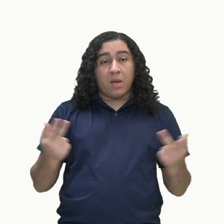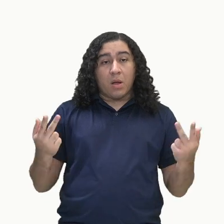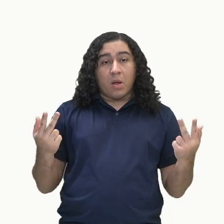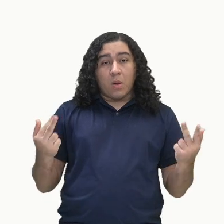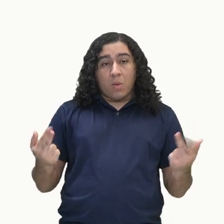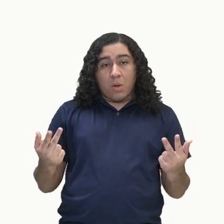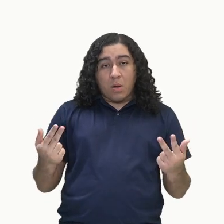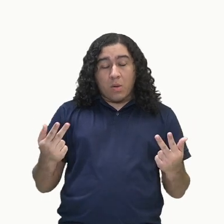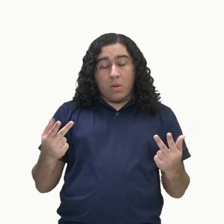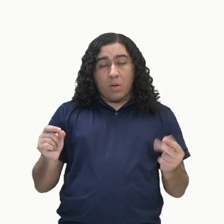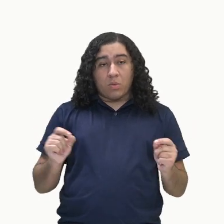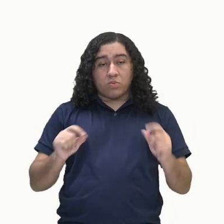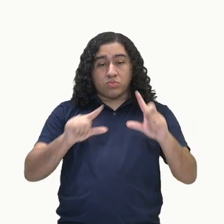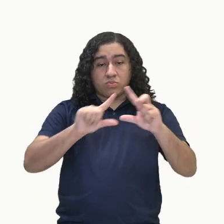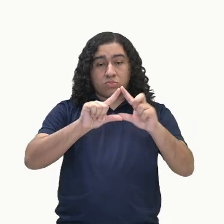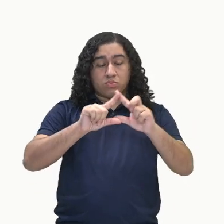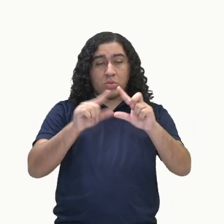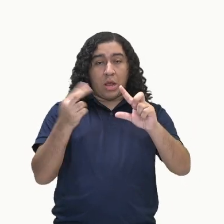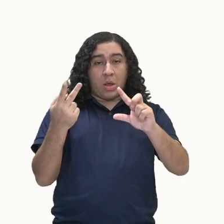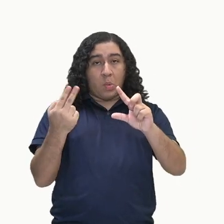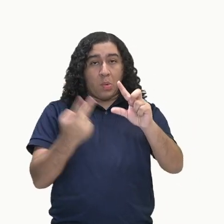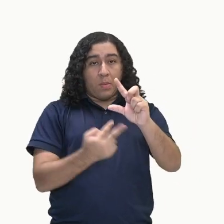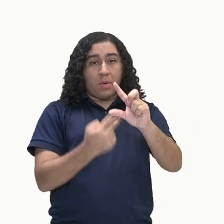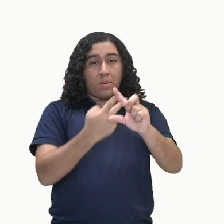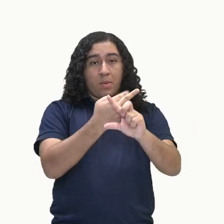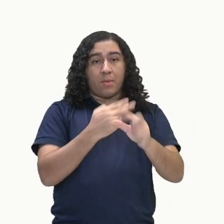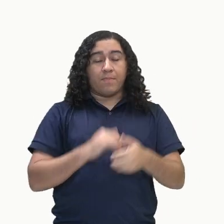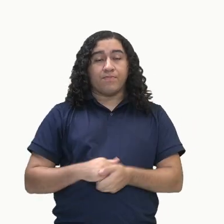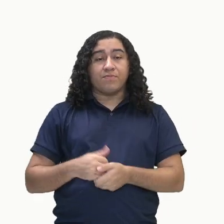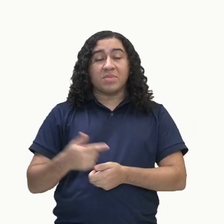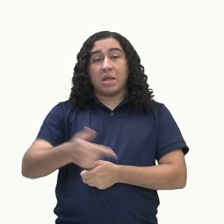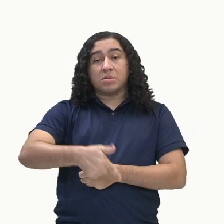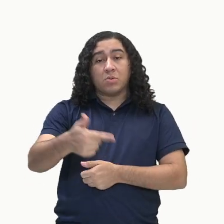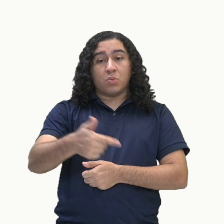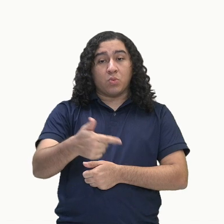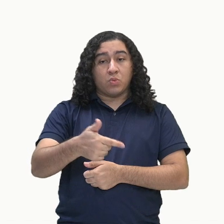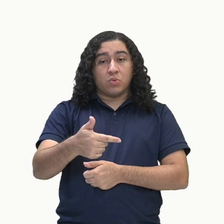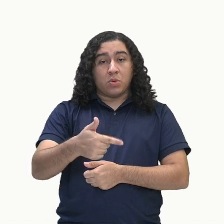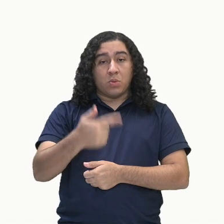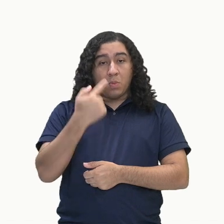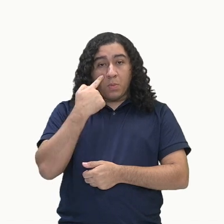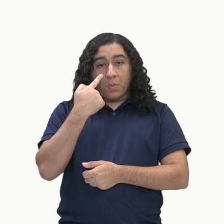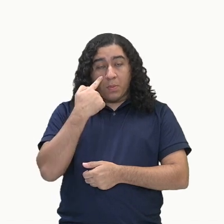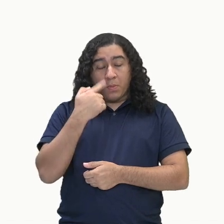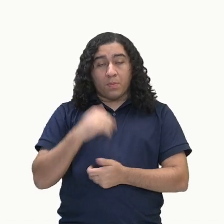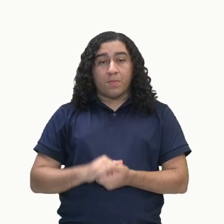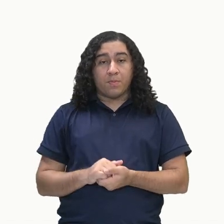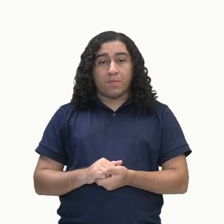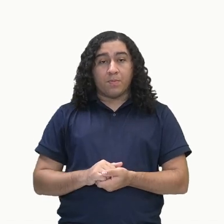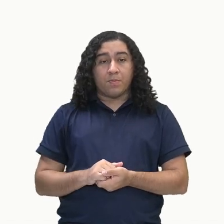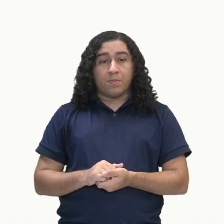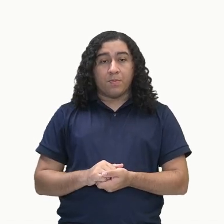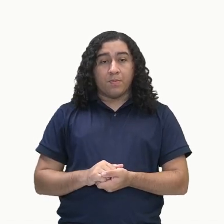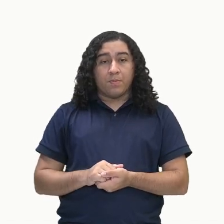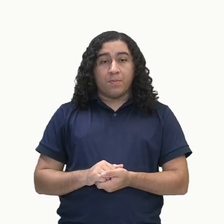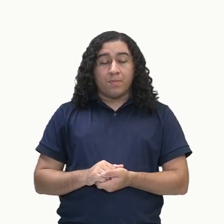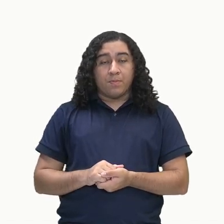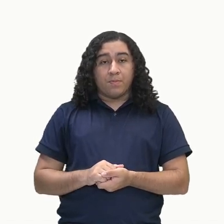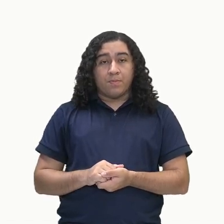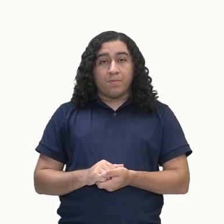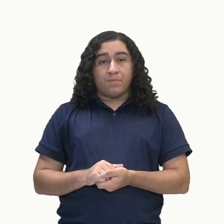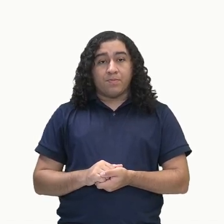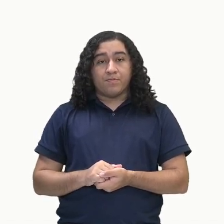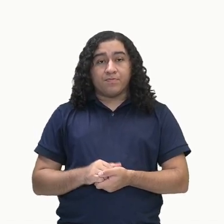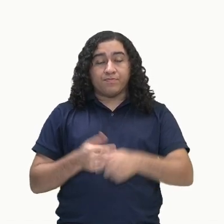número 2, olha, aqui eu estou dizendo que é igual aqui, ó. Nosso lado de cima e nosso lado de baixo são